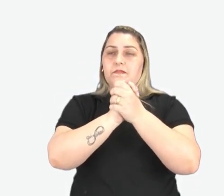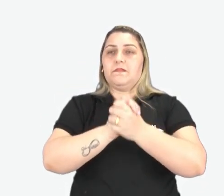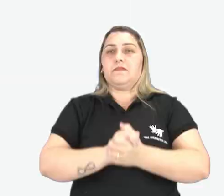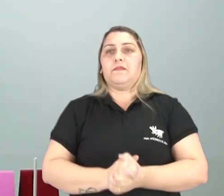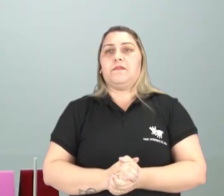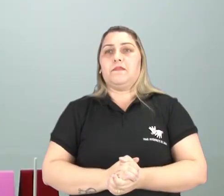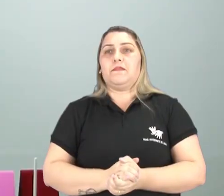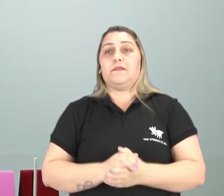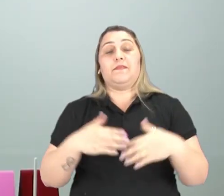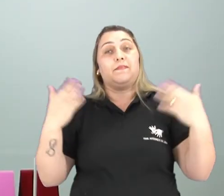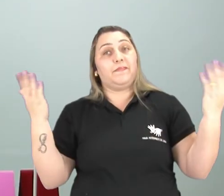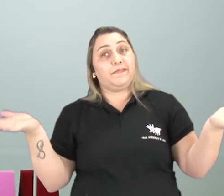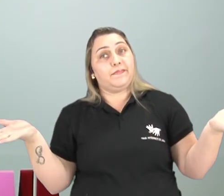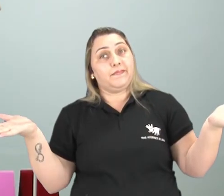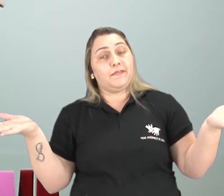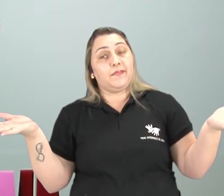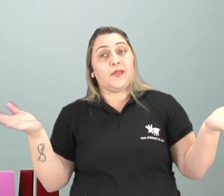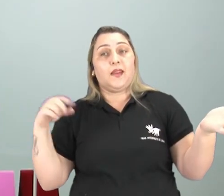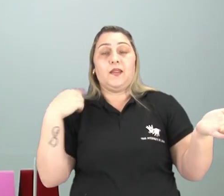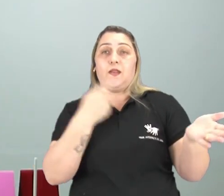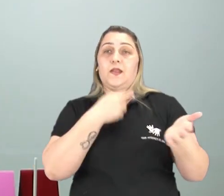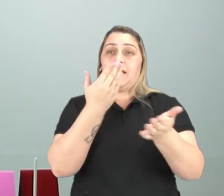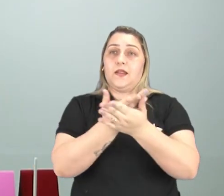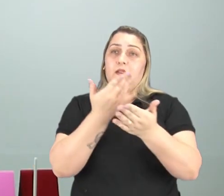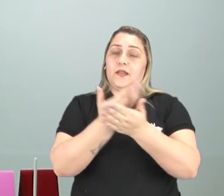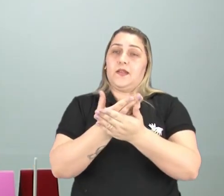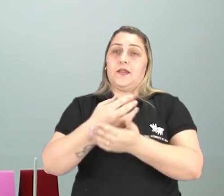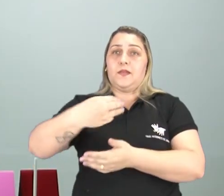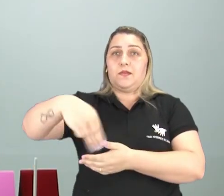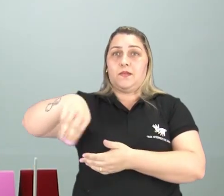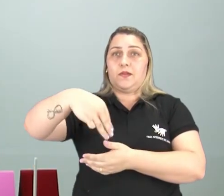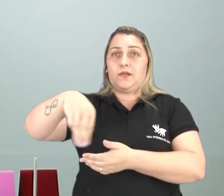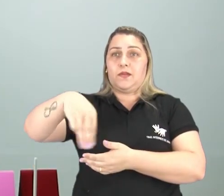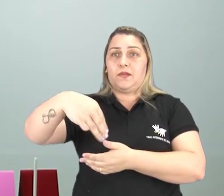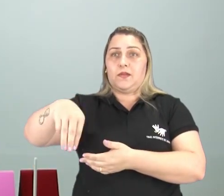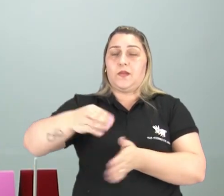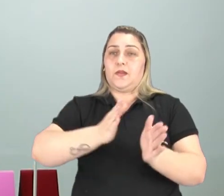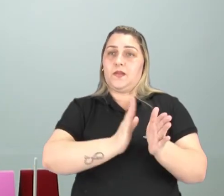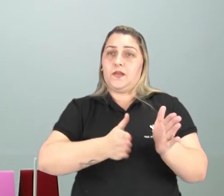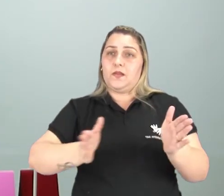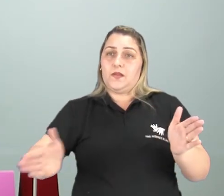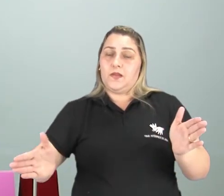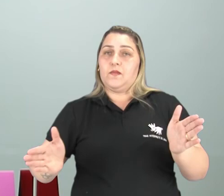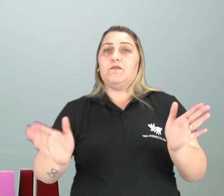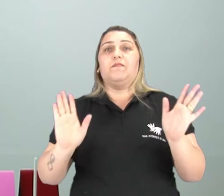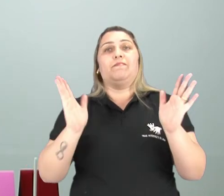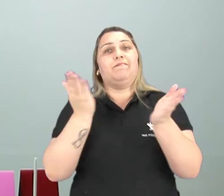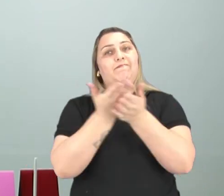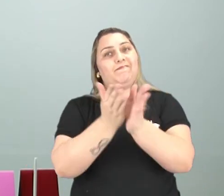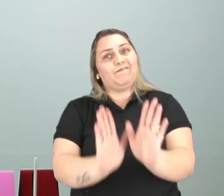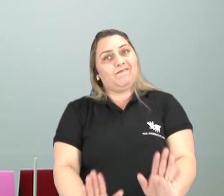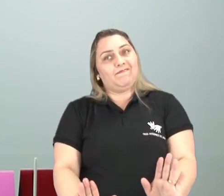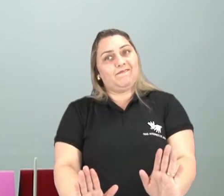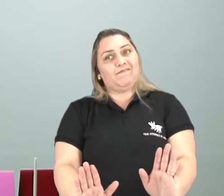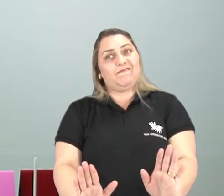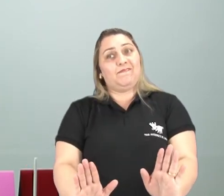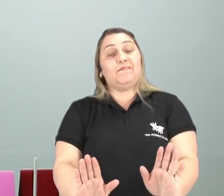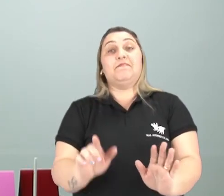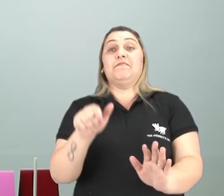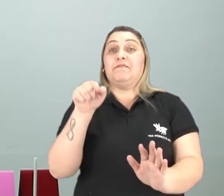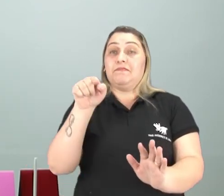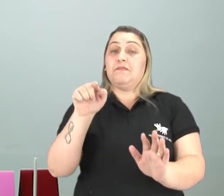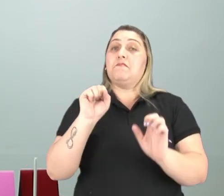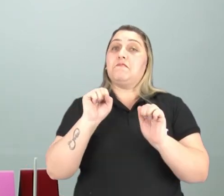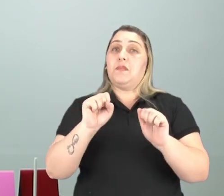muito bem é isso aí crianças a nossa aula de matemática sobre sequências vai ficando por aqui